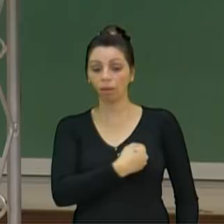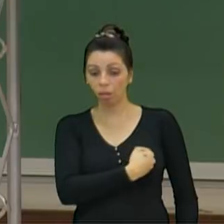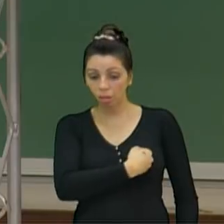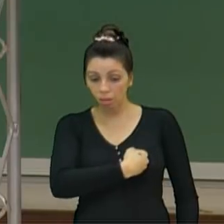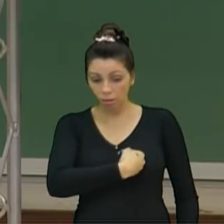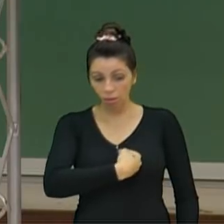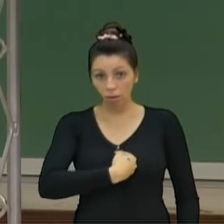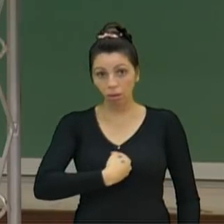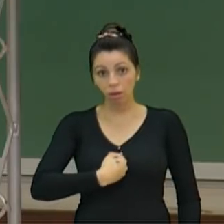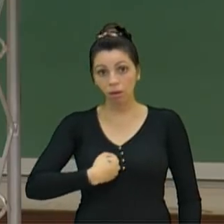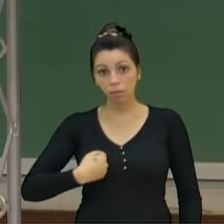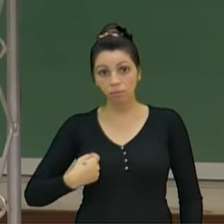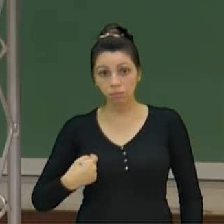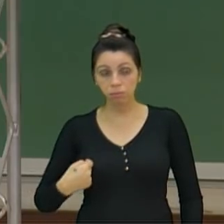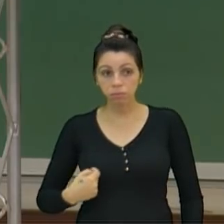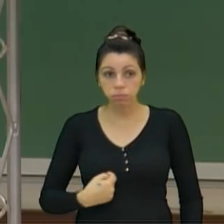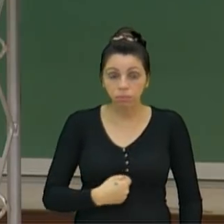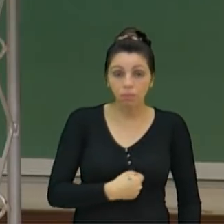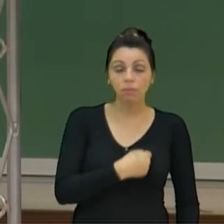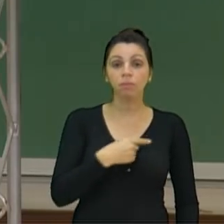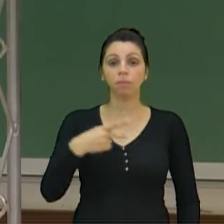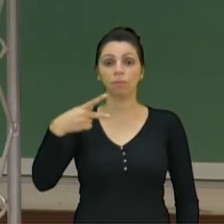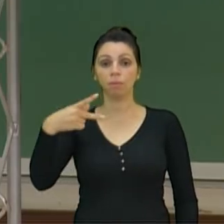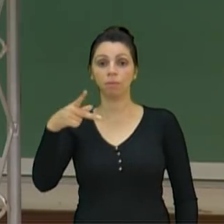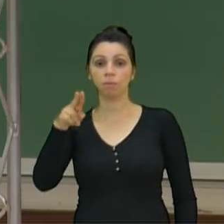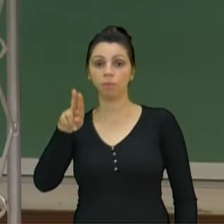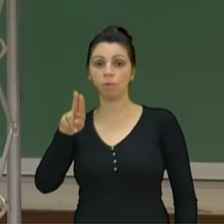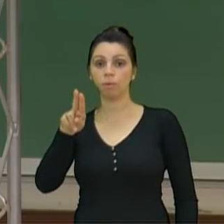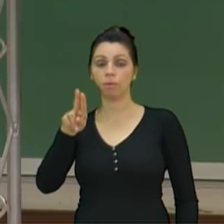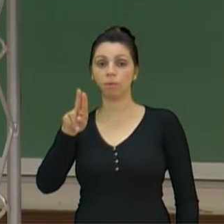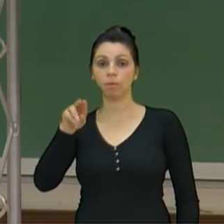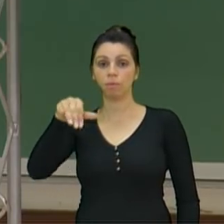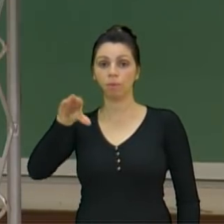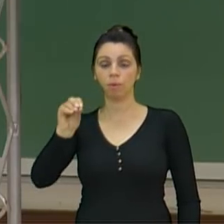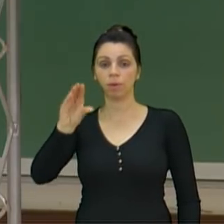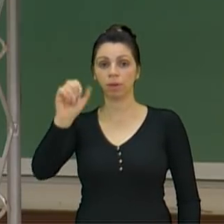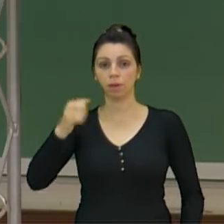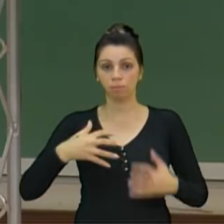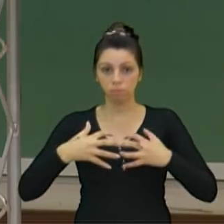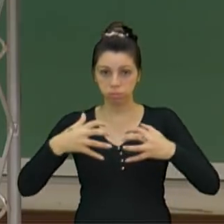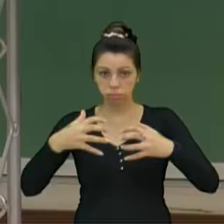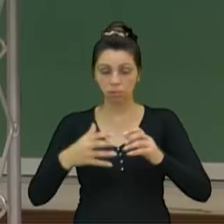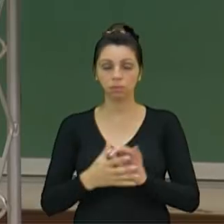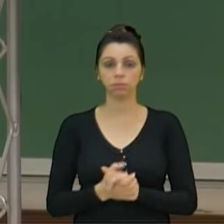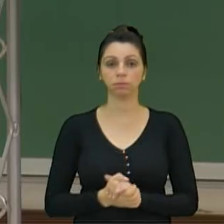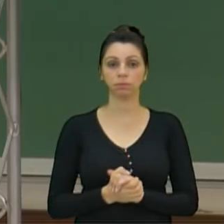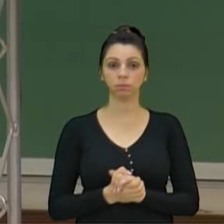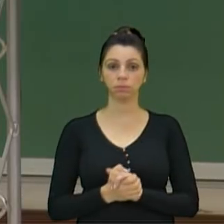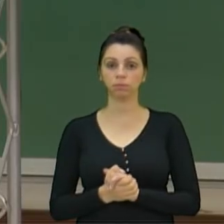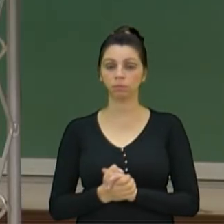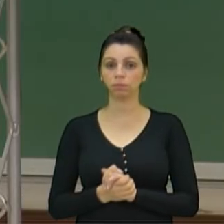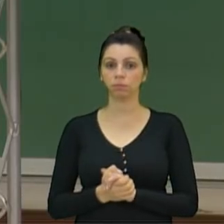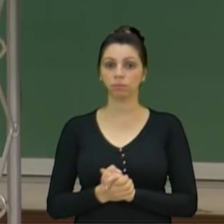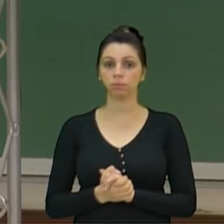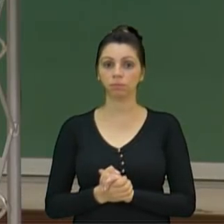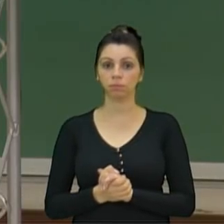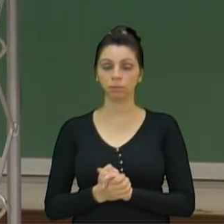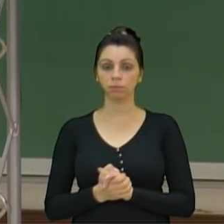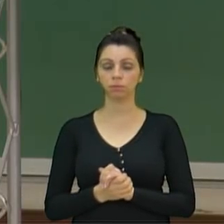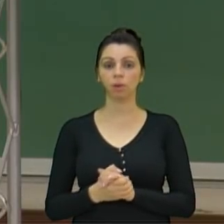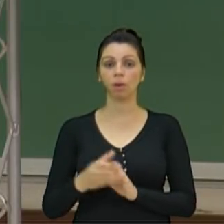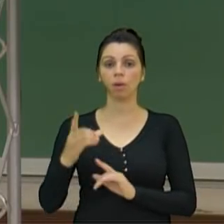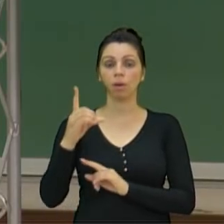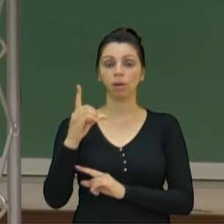então ela é a nossa artéria pulmonar. Aqui atrás do lado esquerdo são as